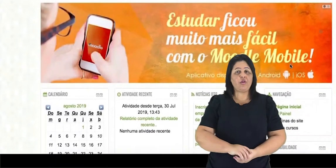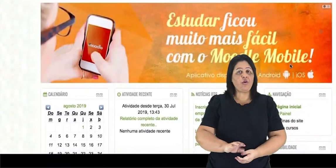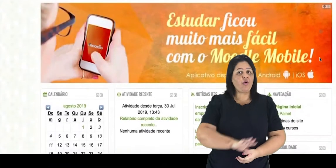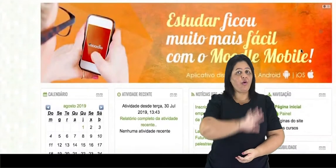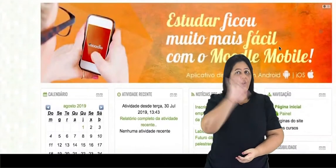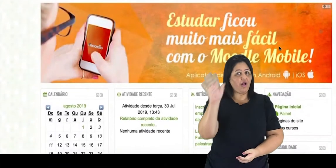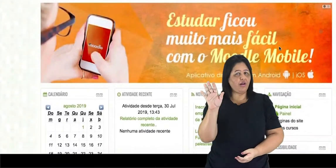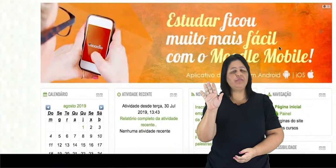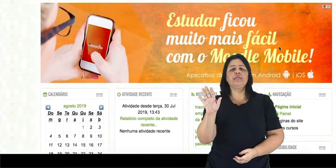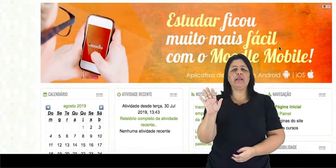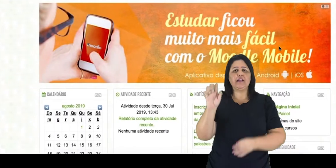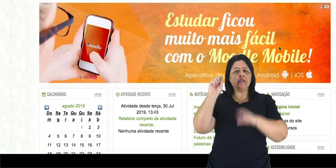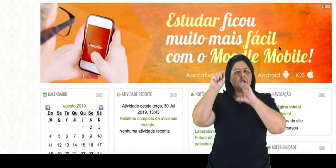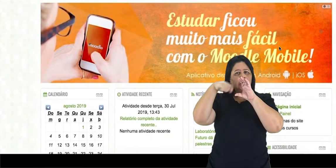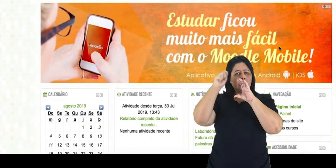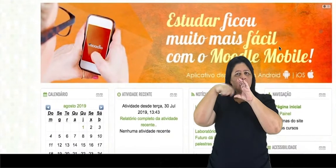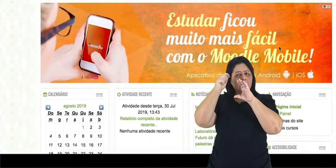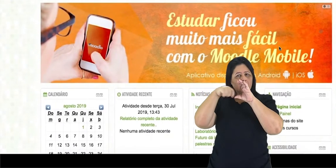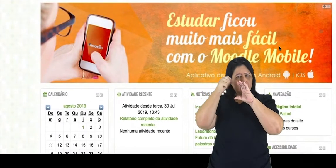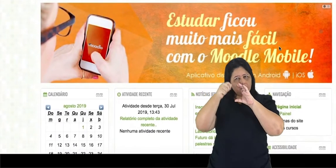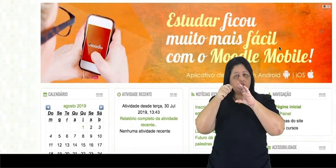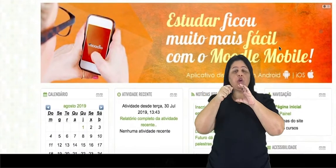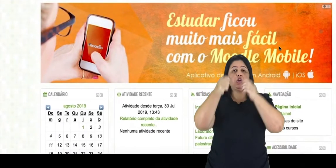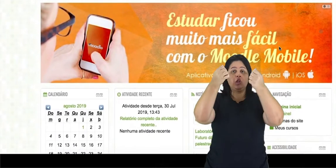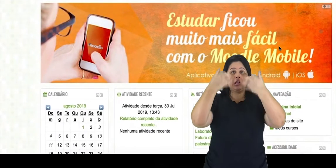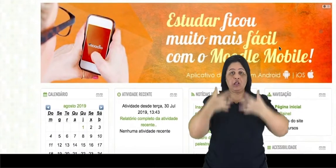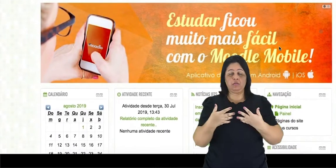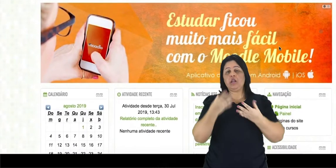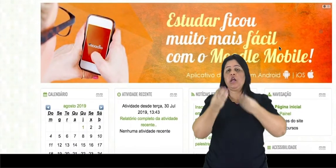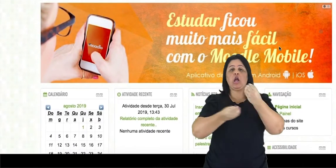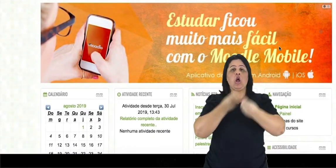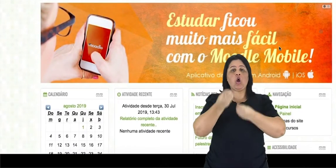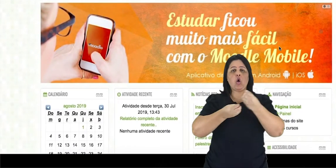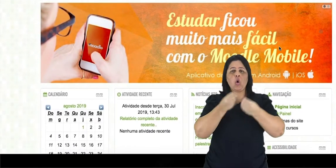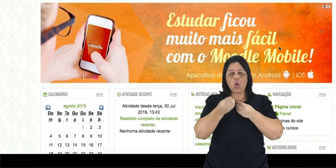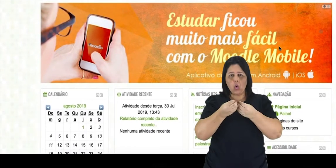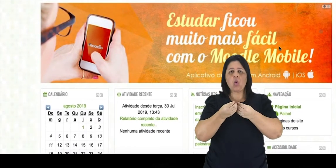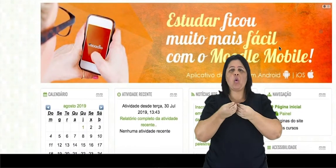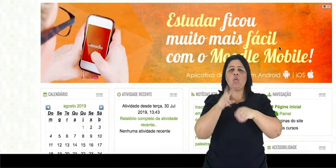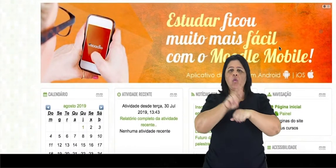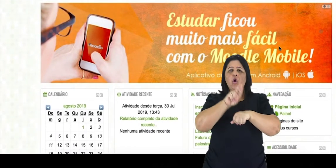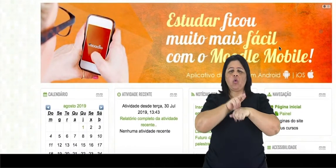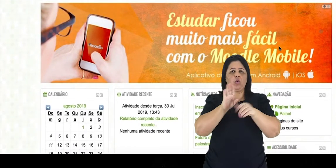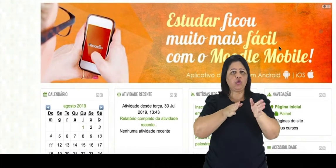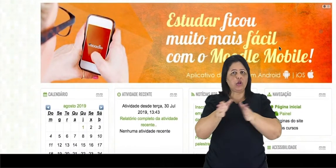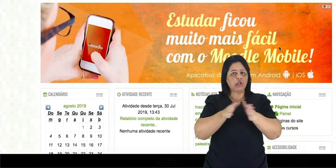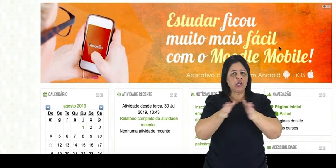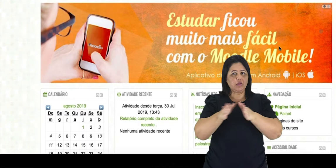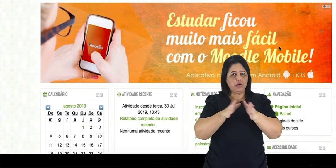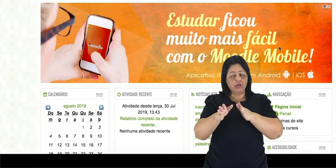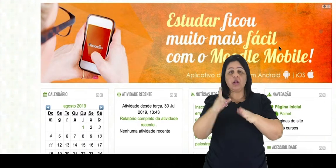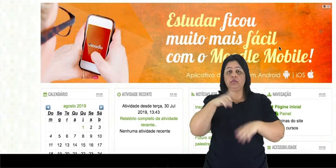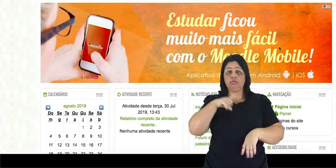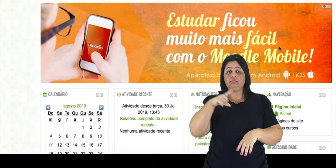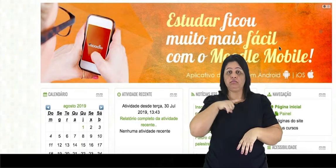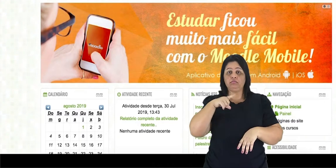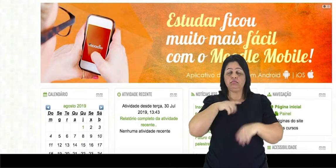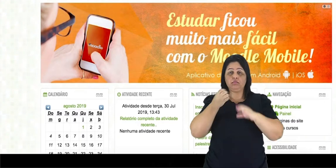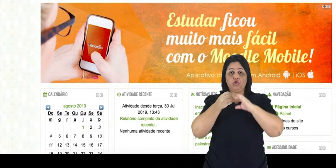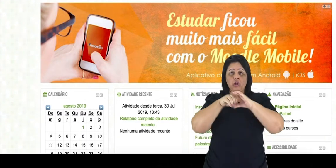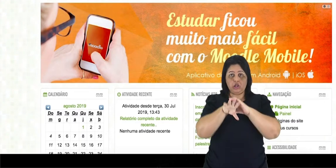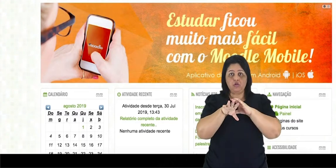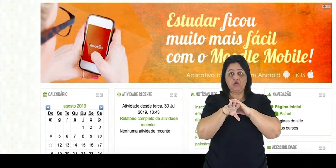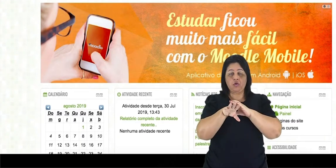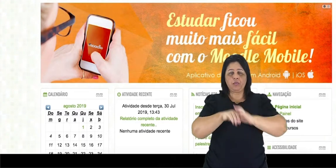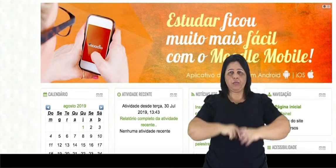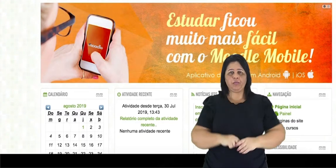Olá! Nesse vídeo tutorial, nós vamos explorar os recursos de acessibilidade disponíveis no Moodle do